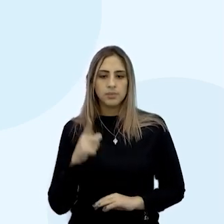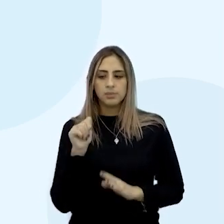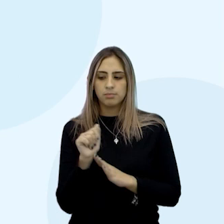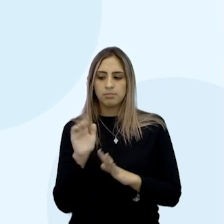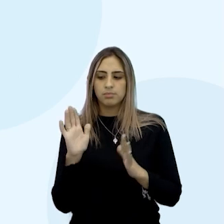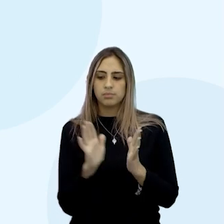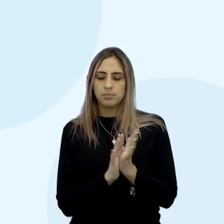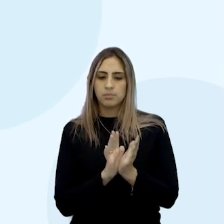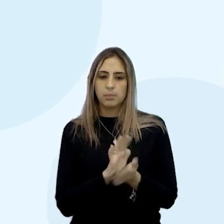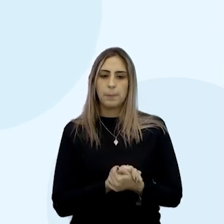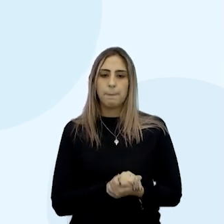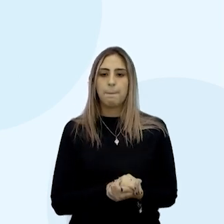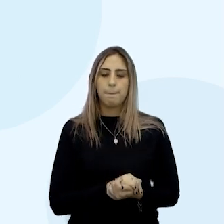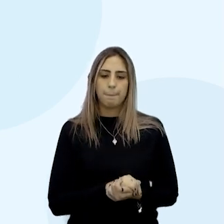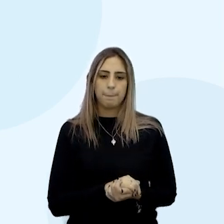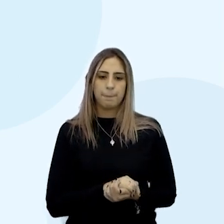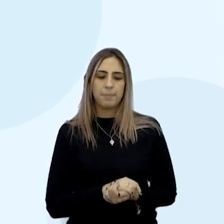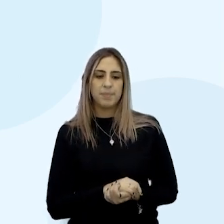atividade